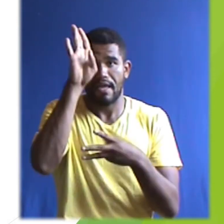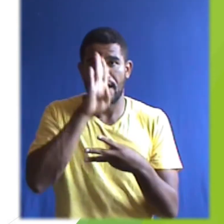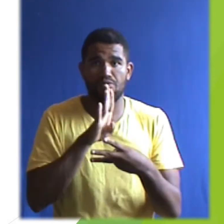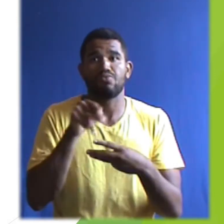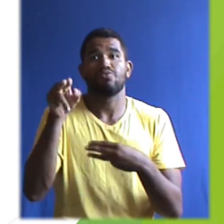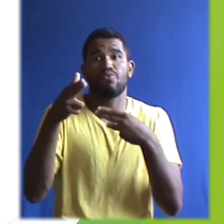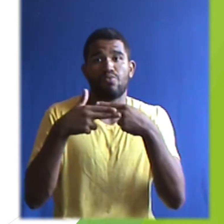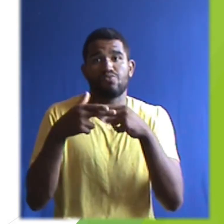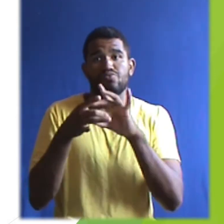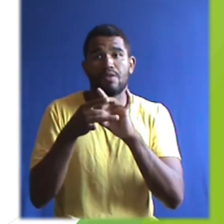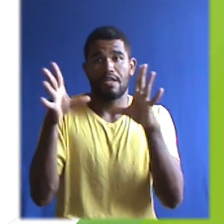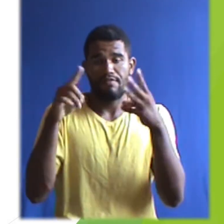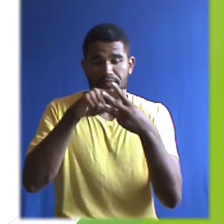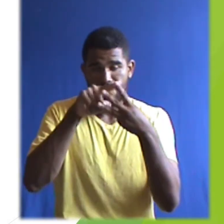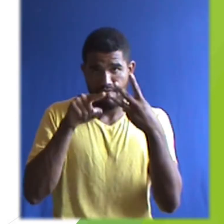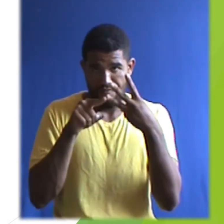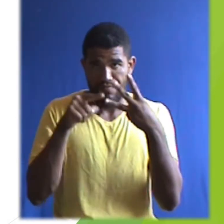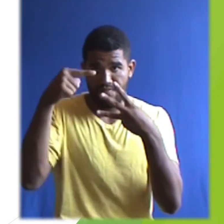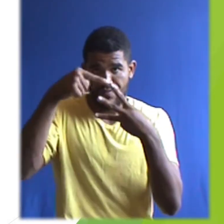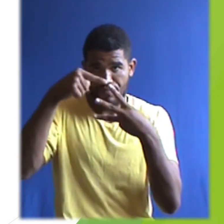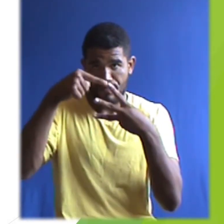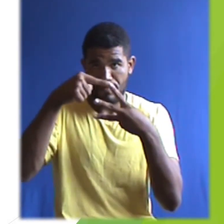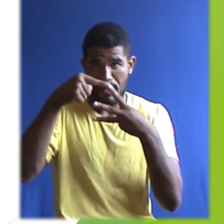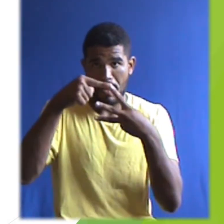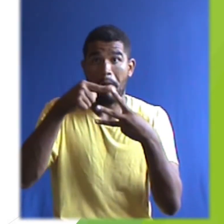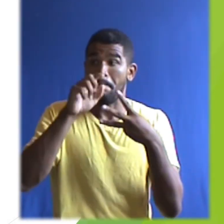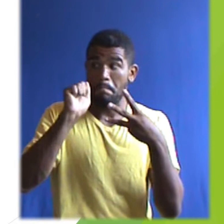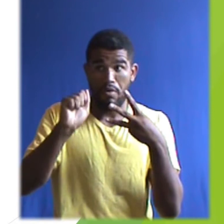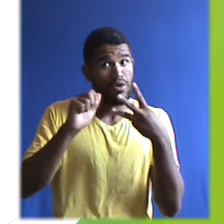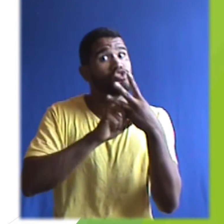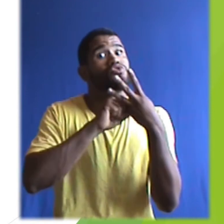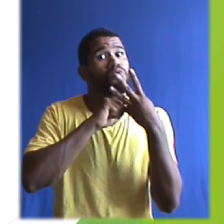formato PDF, disponibilizados gratuitamente e de uso livre.